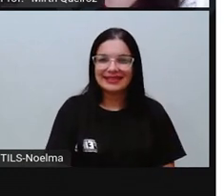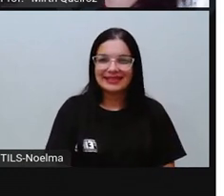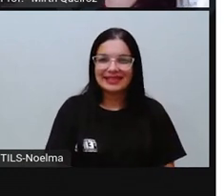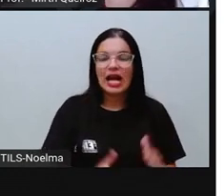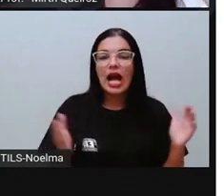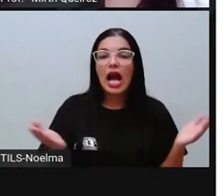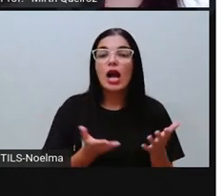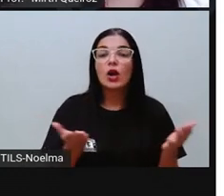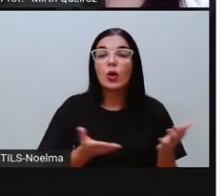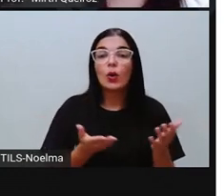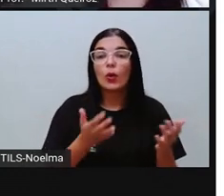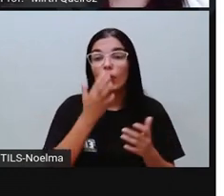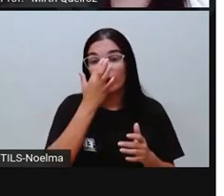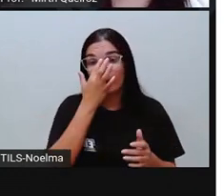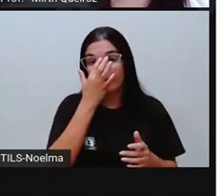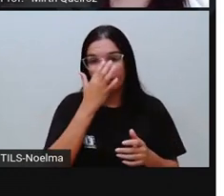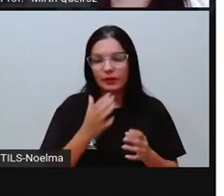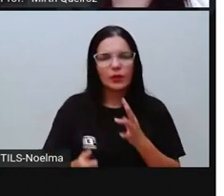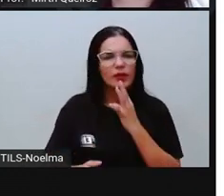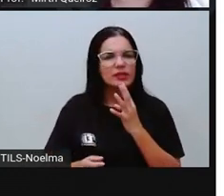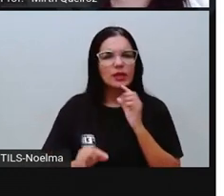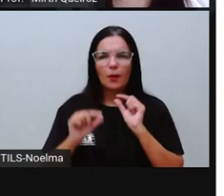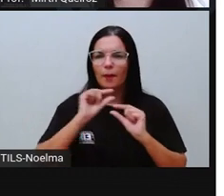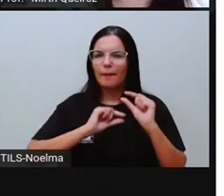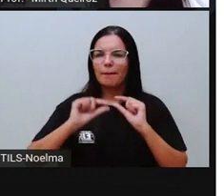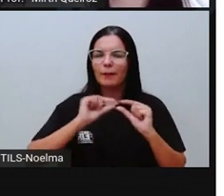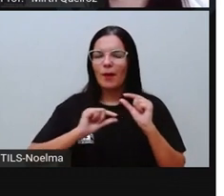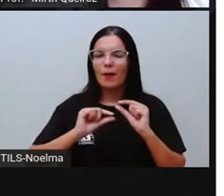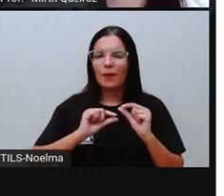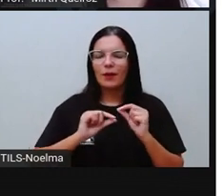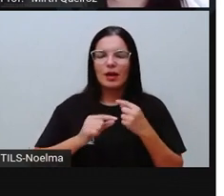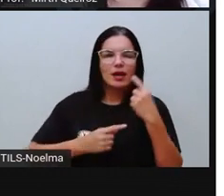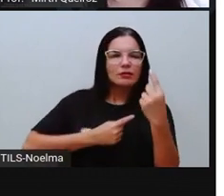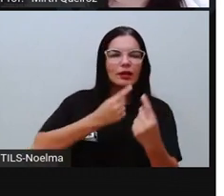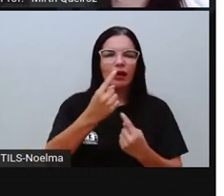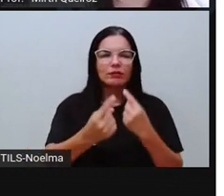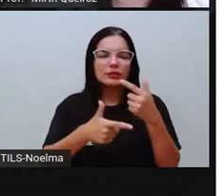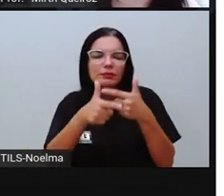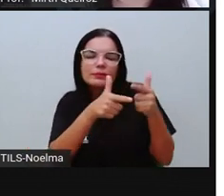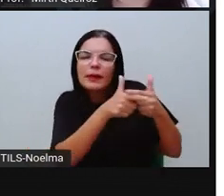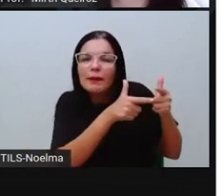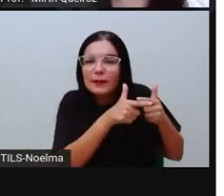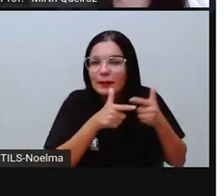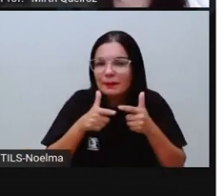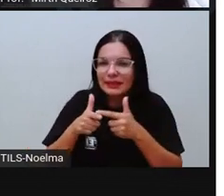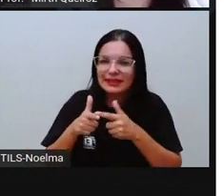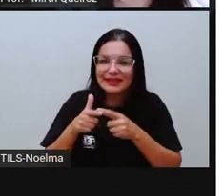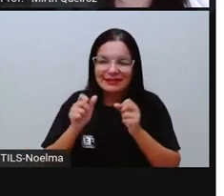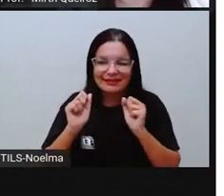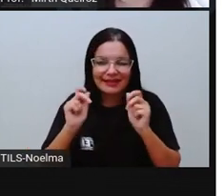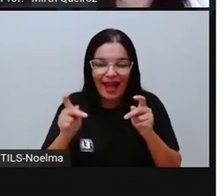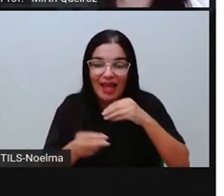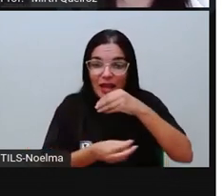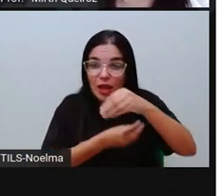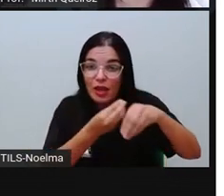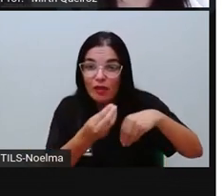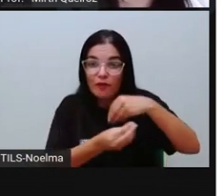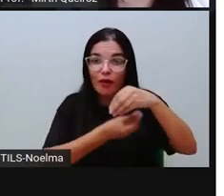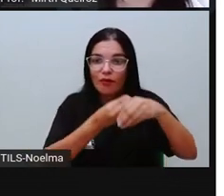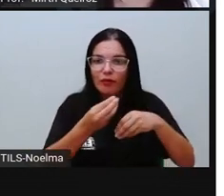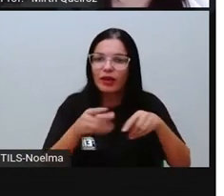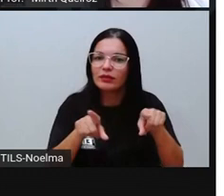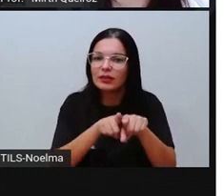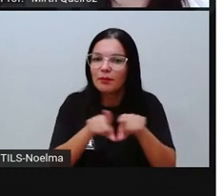E nós vamos agora conhecer aqui e resolver aqui algumas situações, problemas envolvendo aí